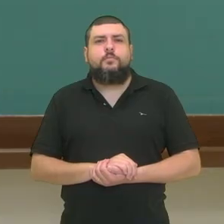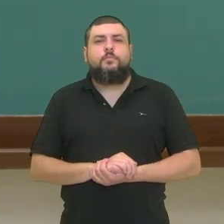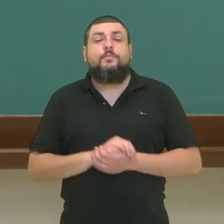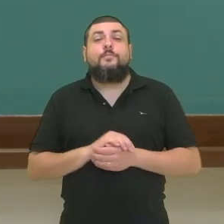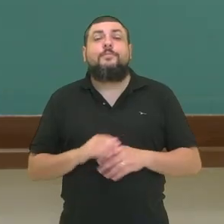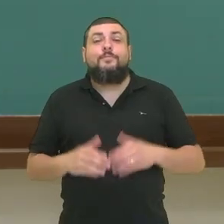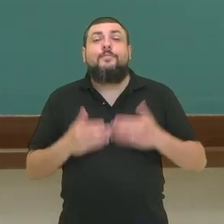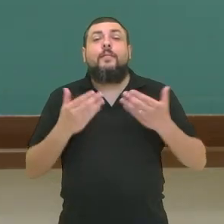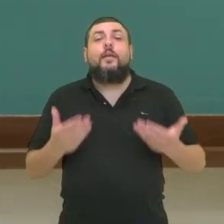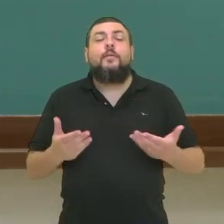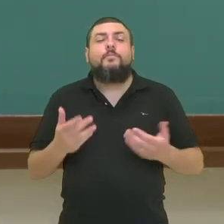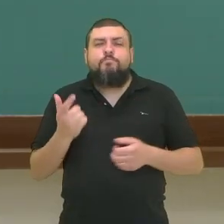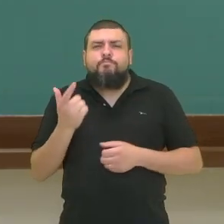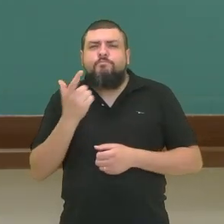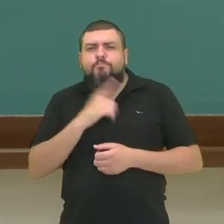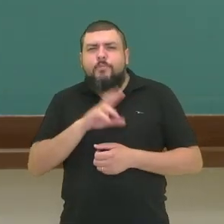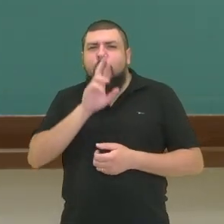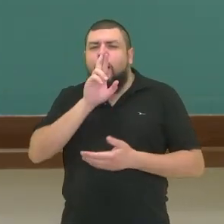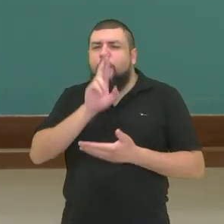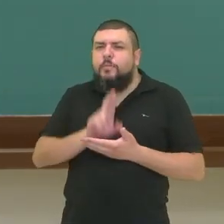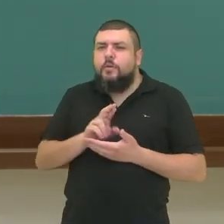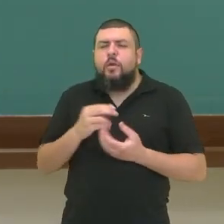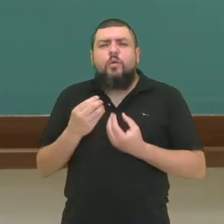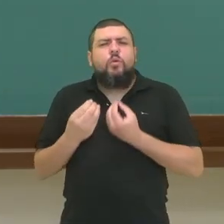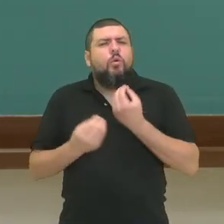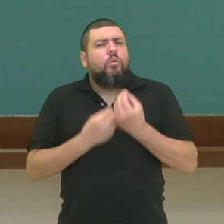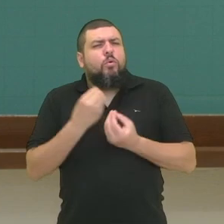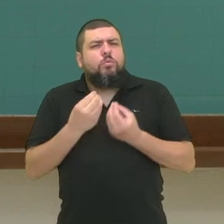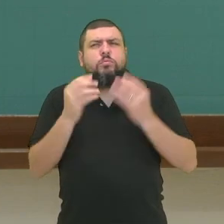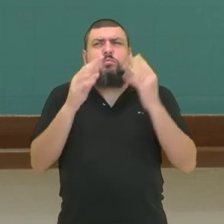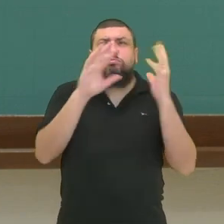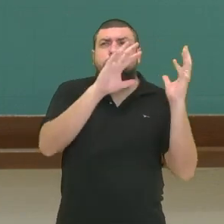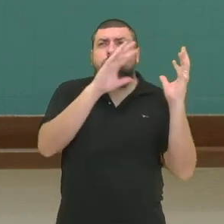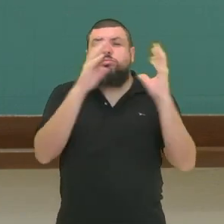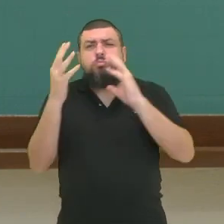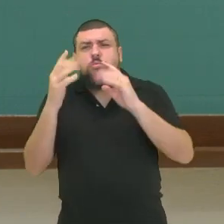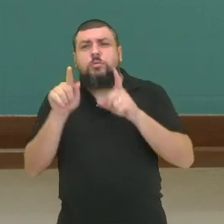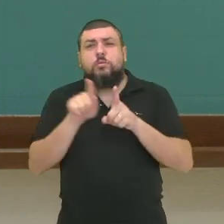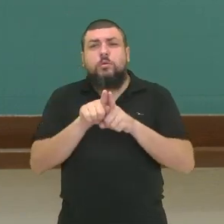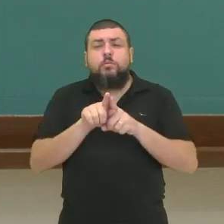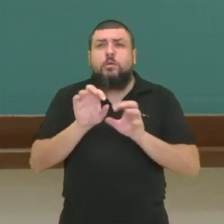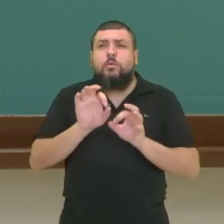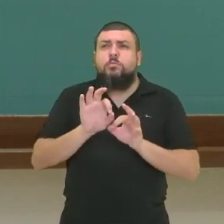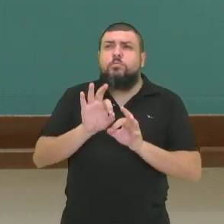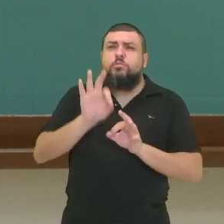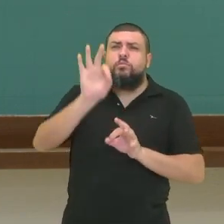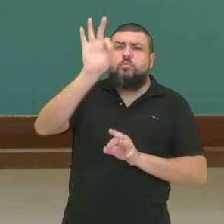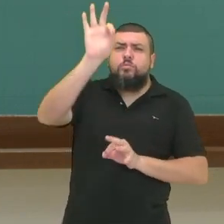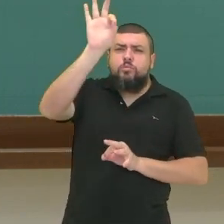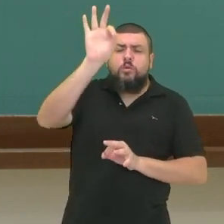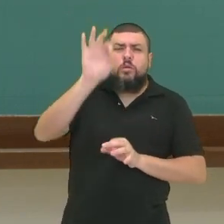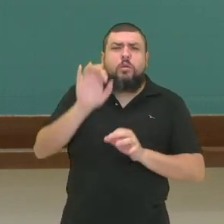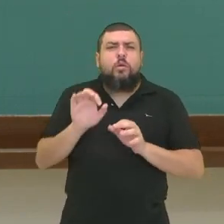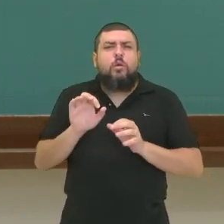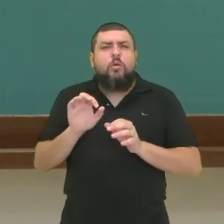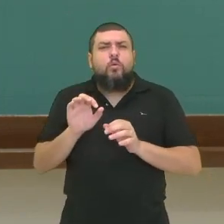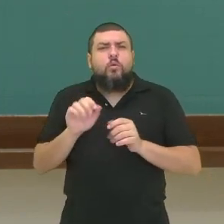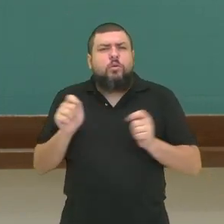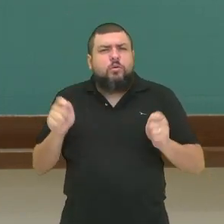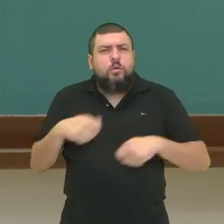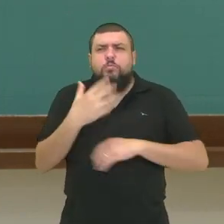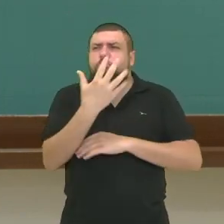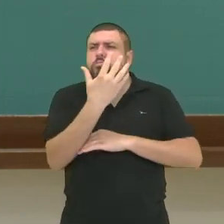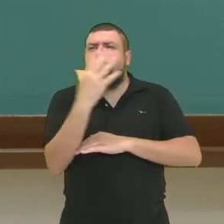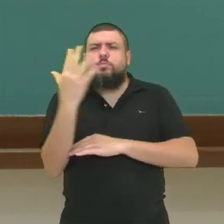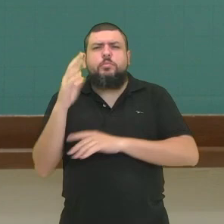meus queridos, conseguiram responder então como que o clima e o relevo, né, a altitude, podem influenciar na distribuição da vegetação no